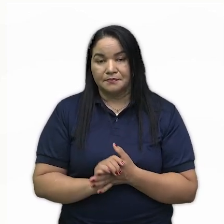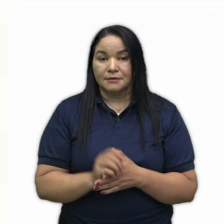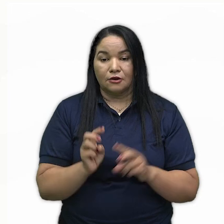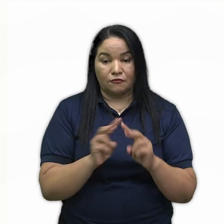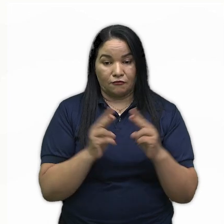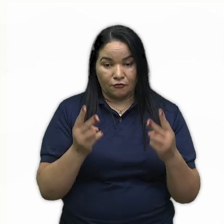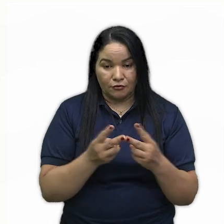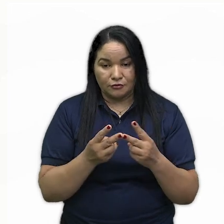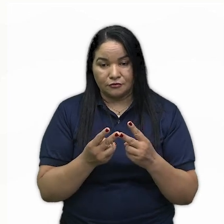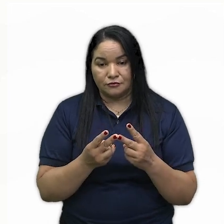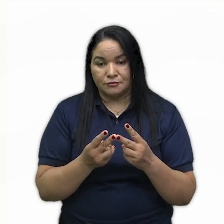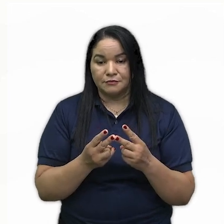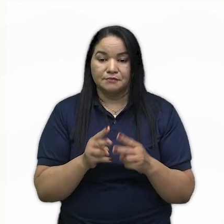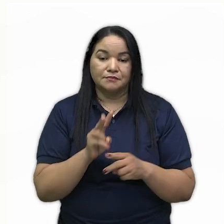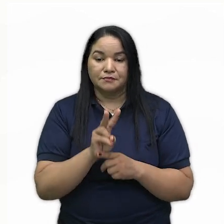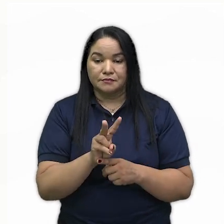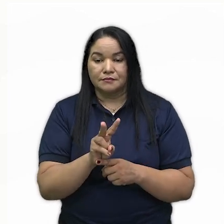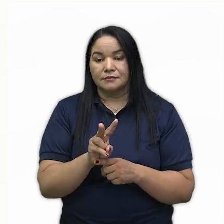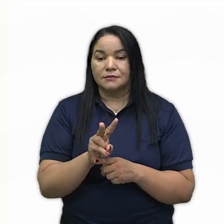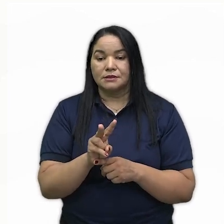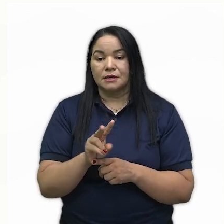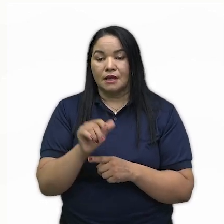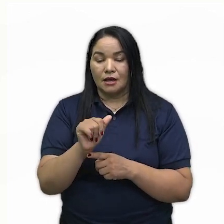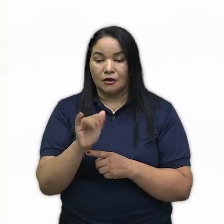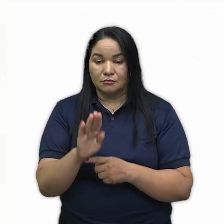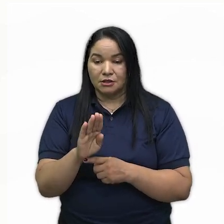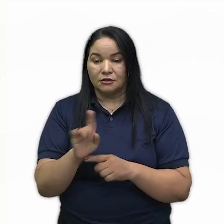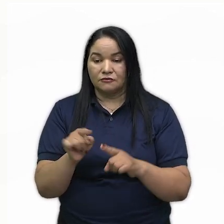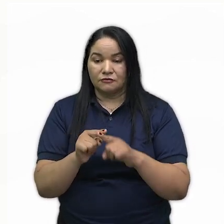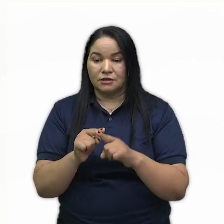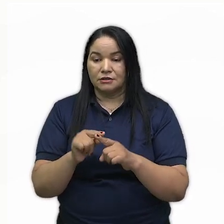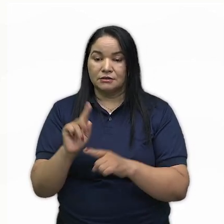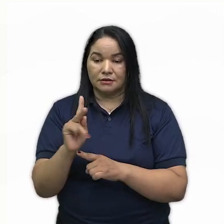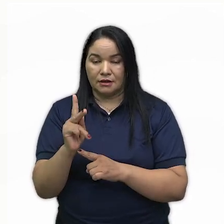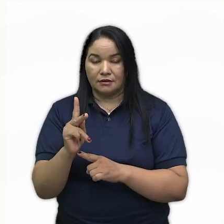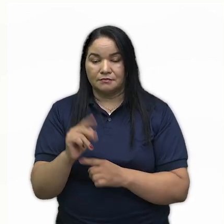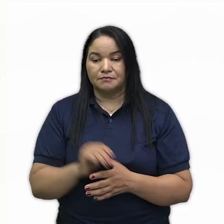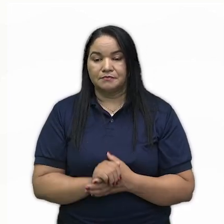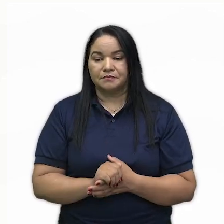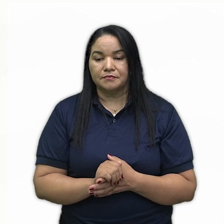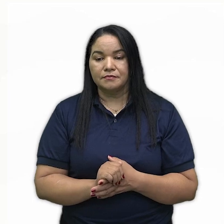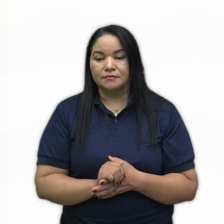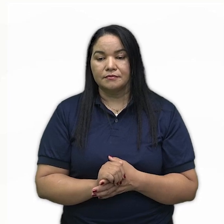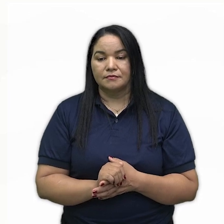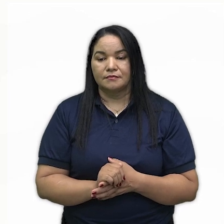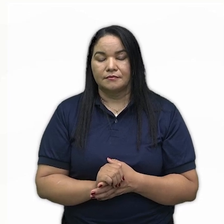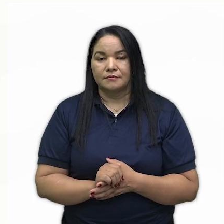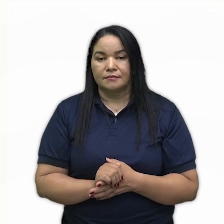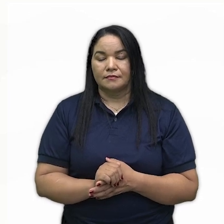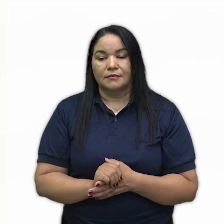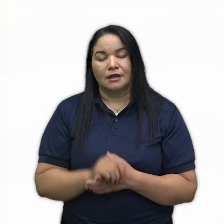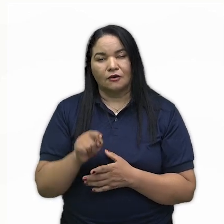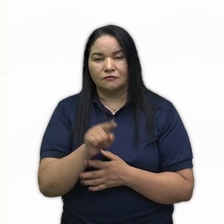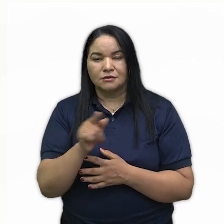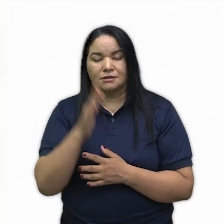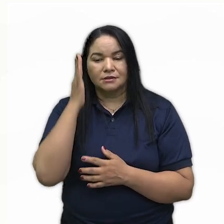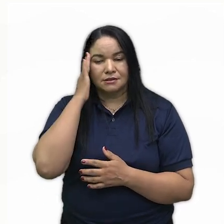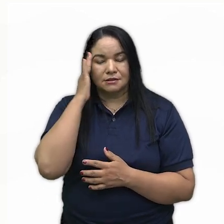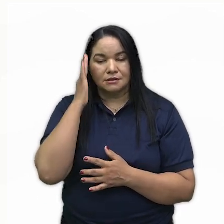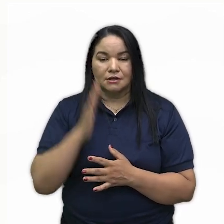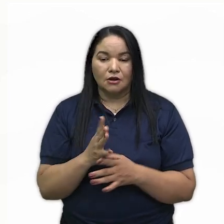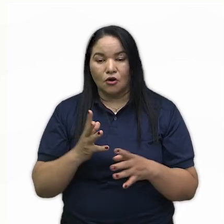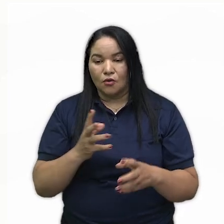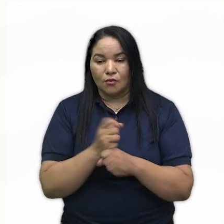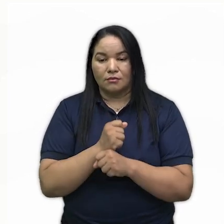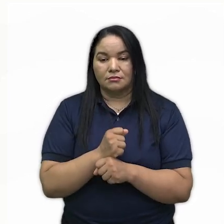Volume vai ser a área da base vezes a altura. Então, você sabe ali que você calcula a